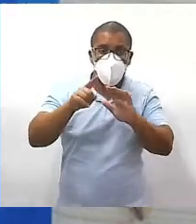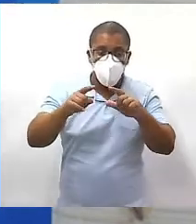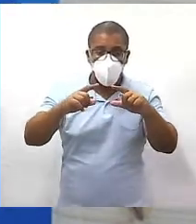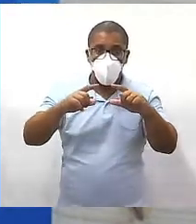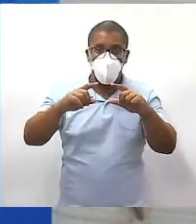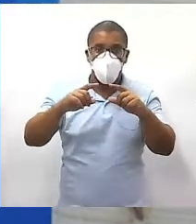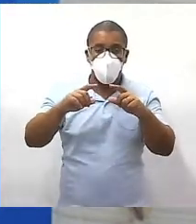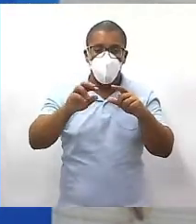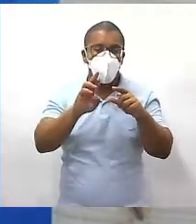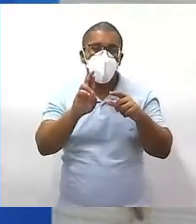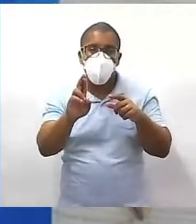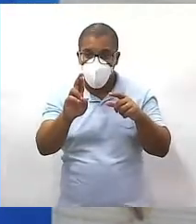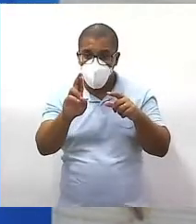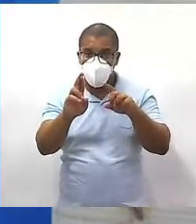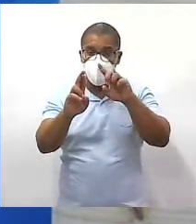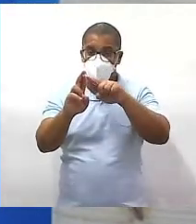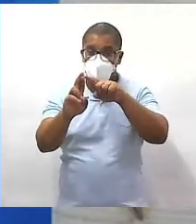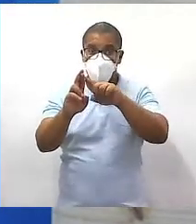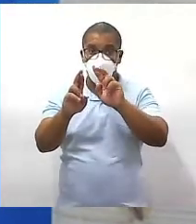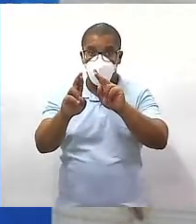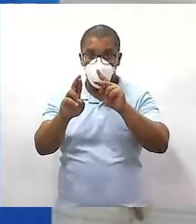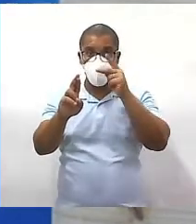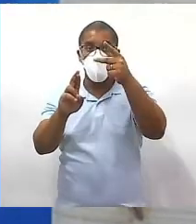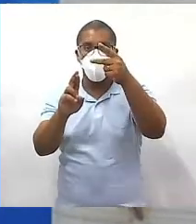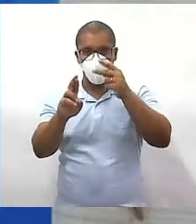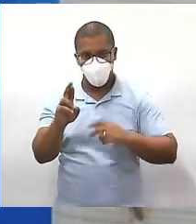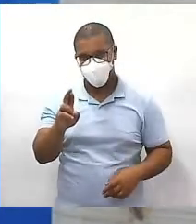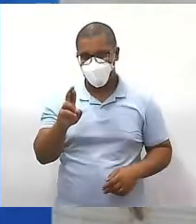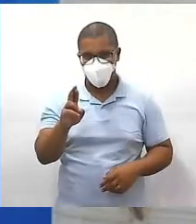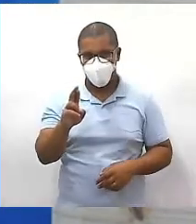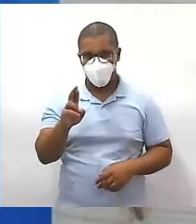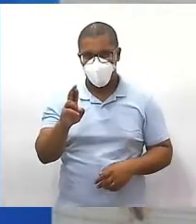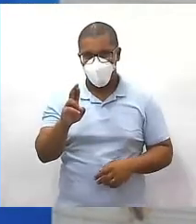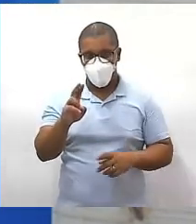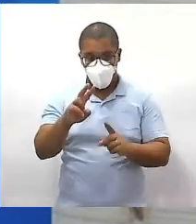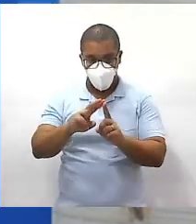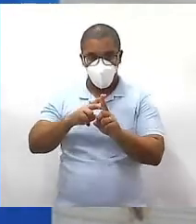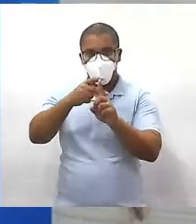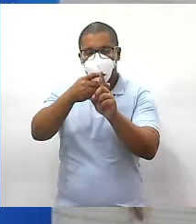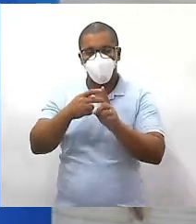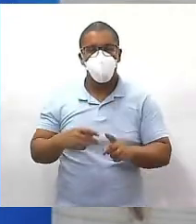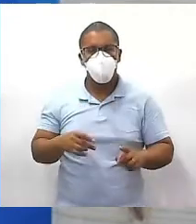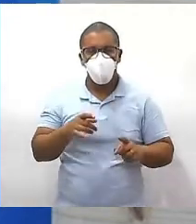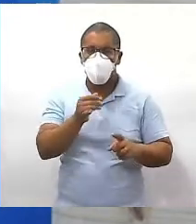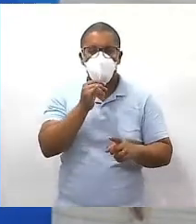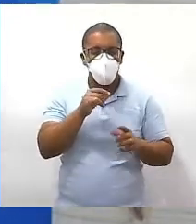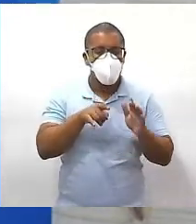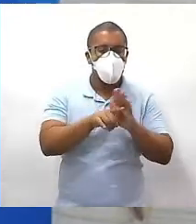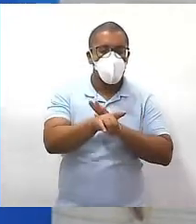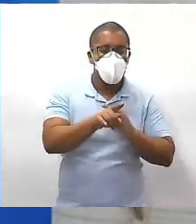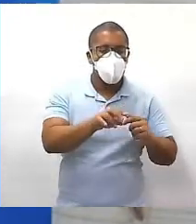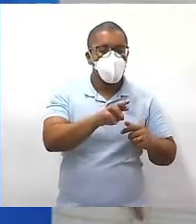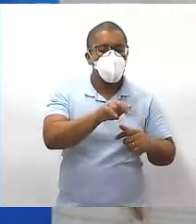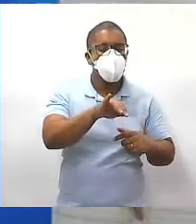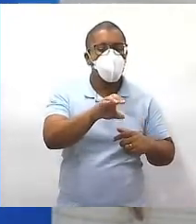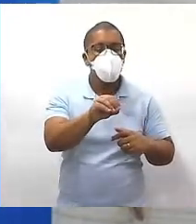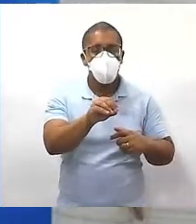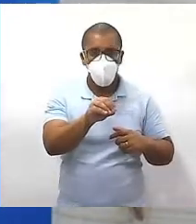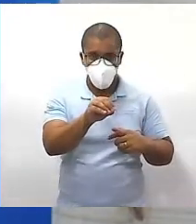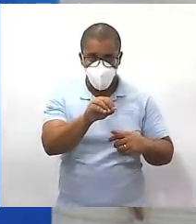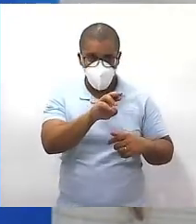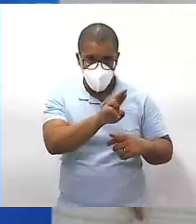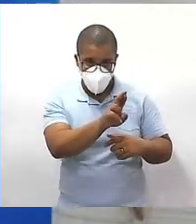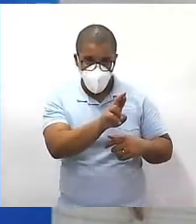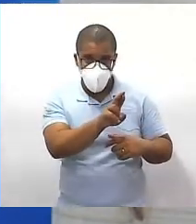dobro do raio, ele é 2 vezes o raio. Então, se a questão pedir o raio e der o diâmetro, você